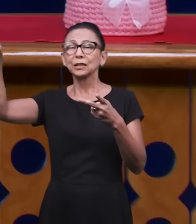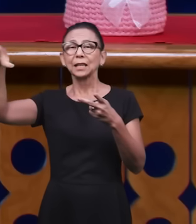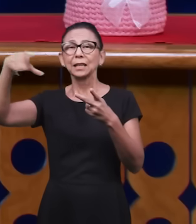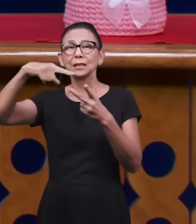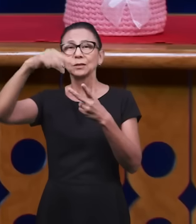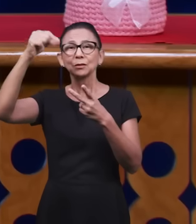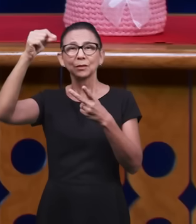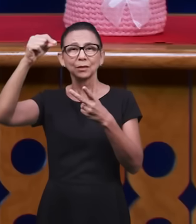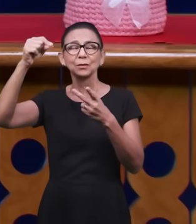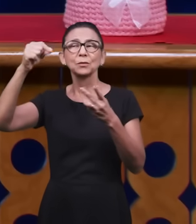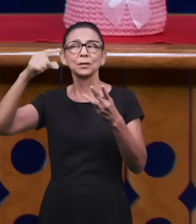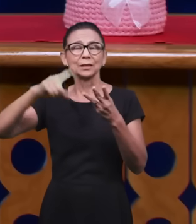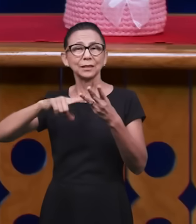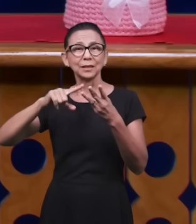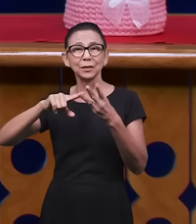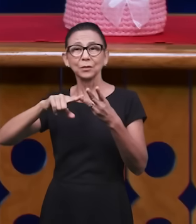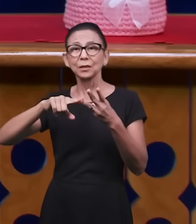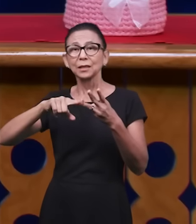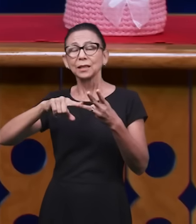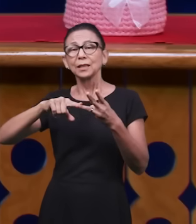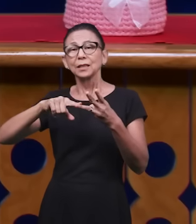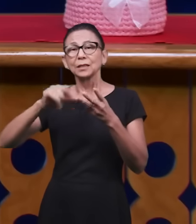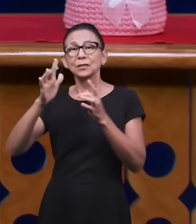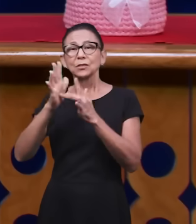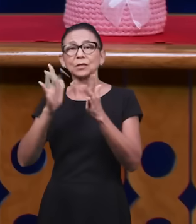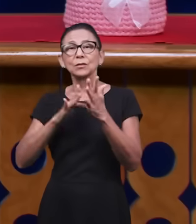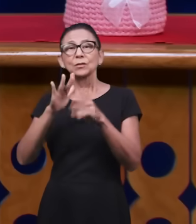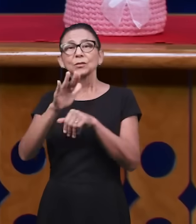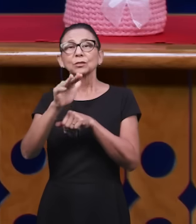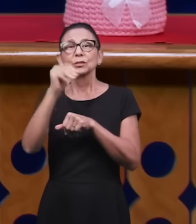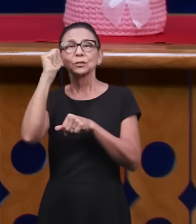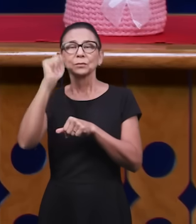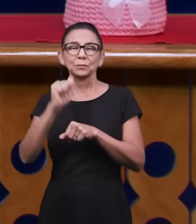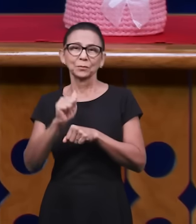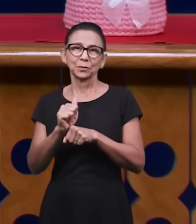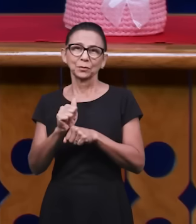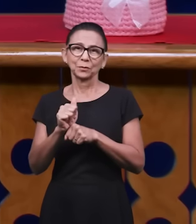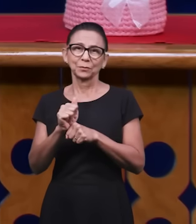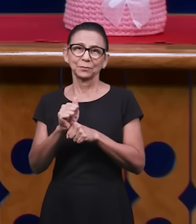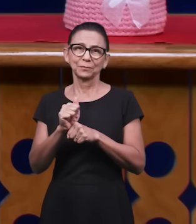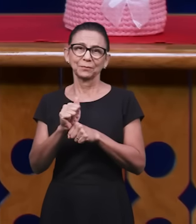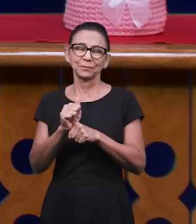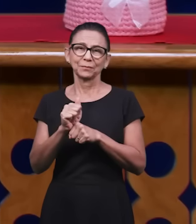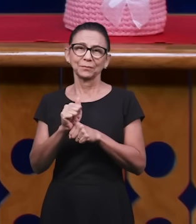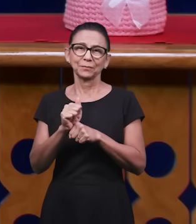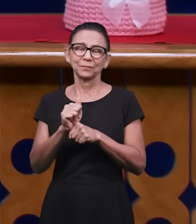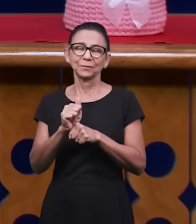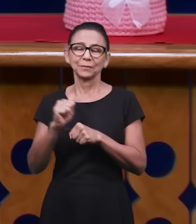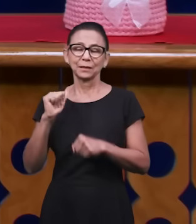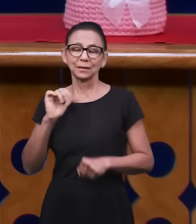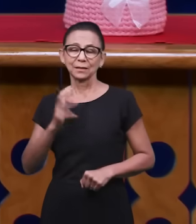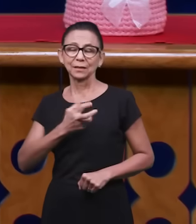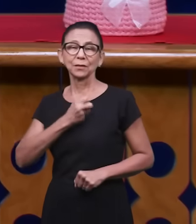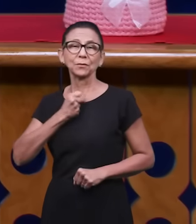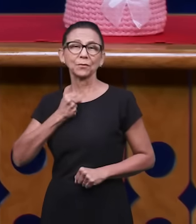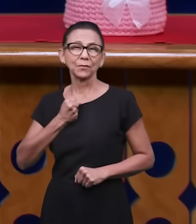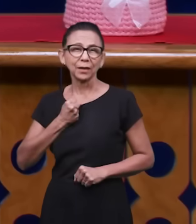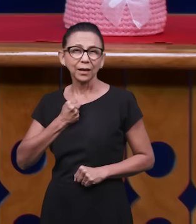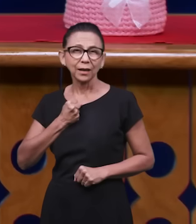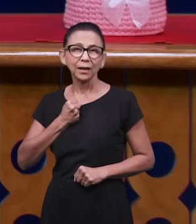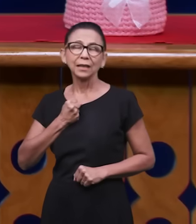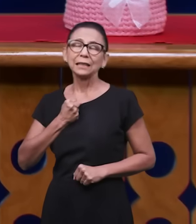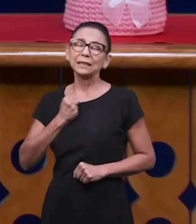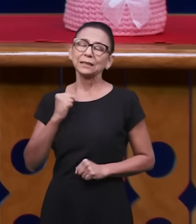salvos, é que nos move dentro do nosso ministério, do nosso serviço, ou daquilo que